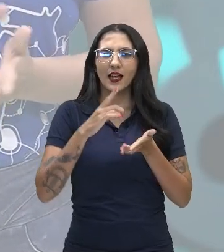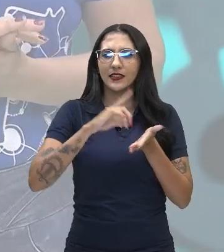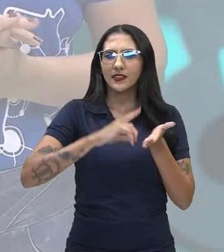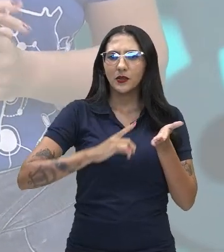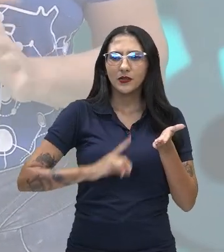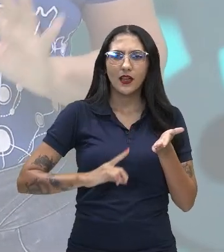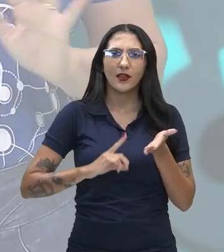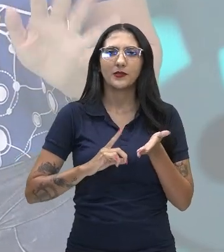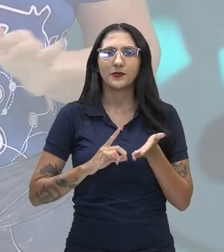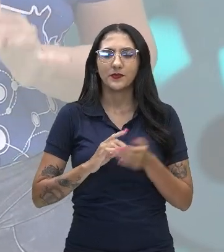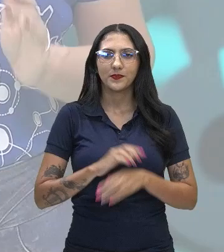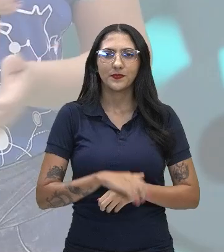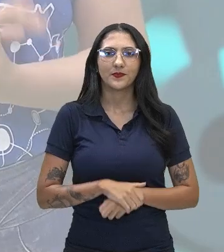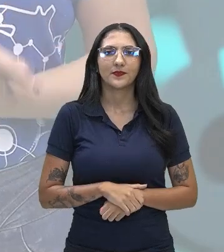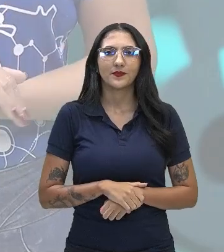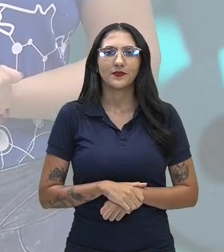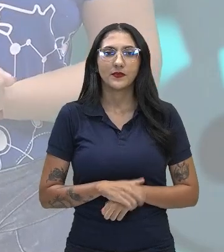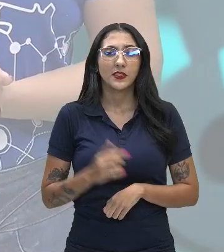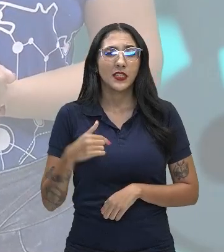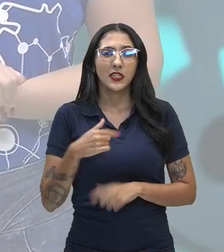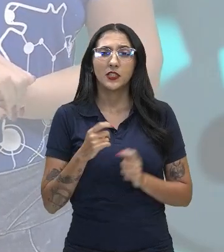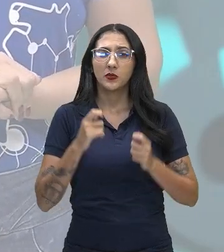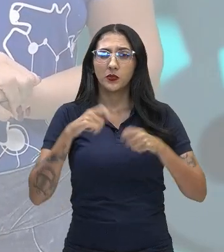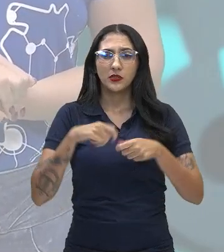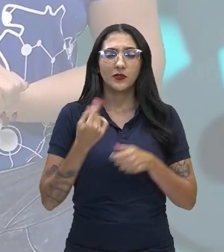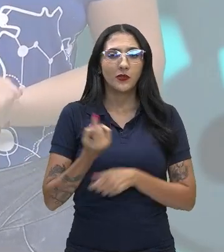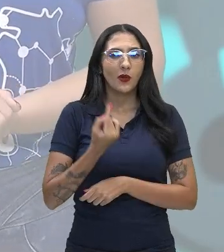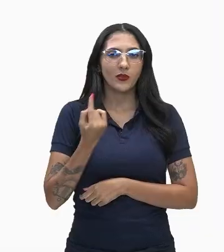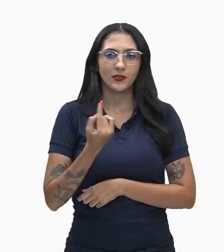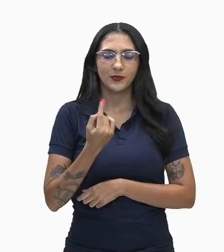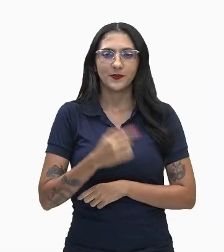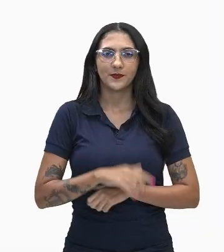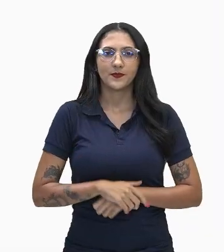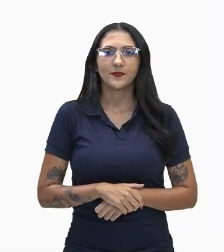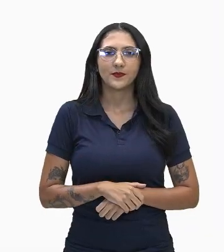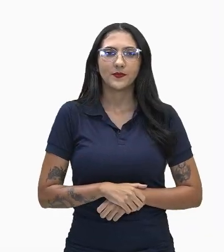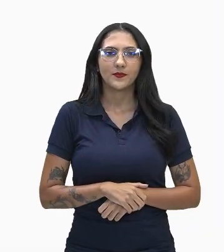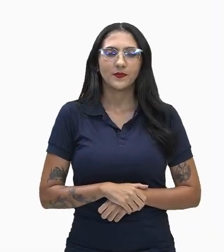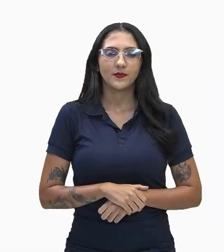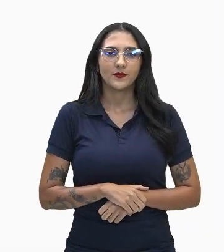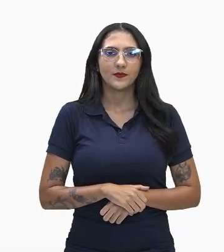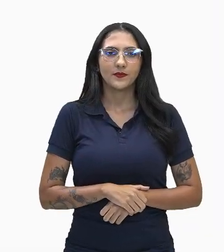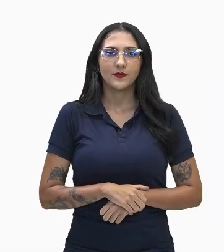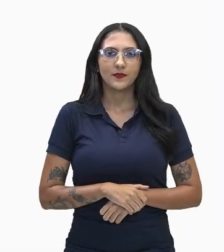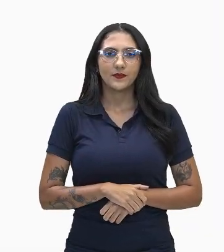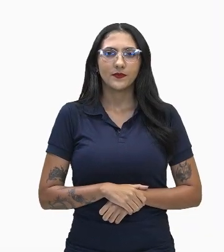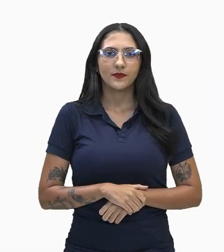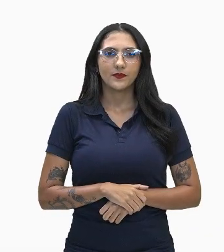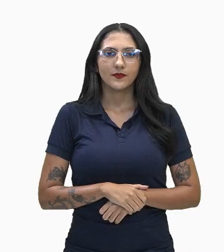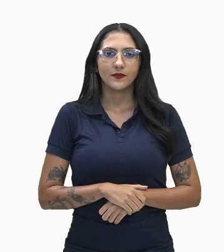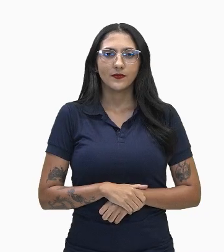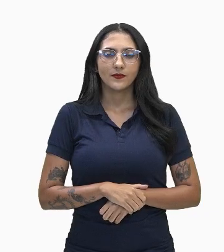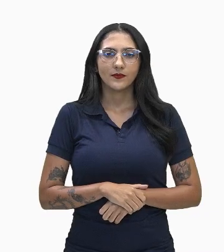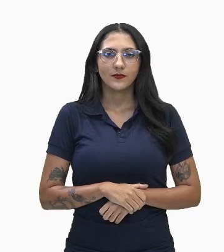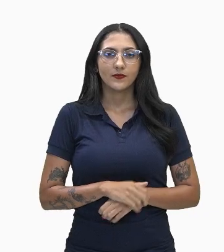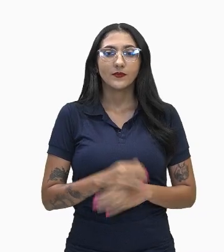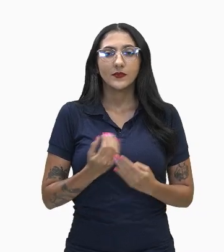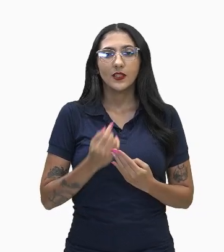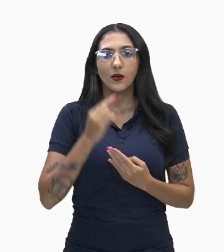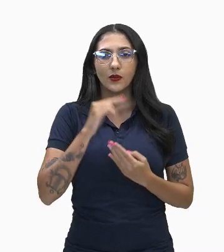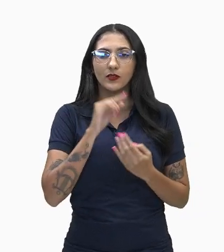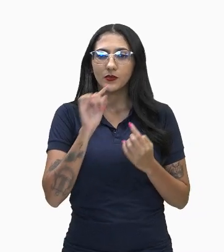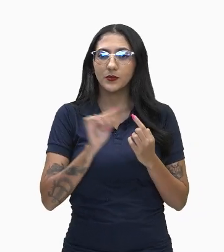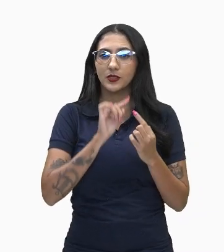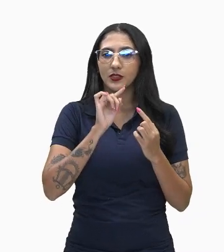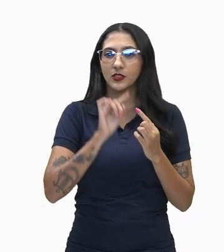ajuda de alguém. Me virar sozinho ali no texto. Vamos lá. Vejam, que objetivos de leitura, o que eu